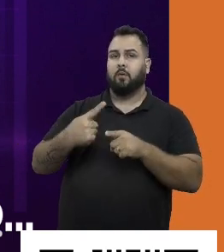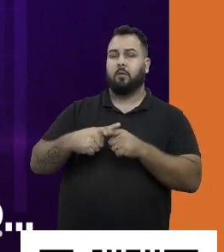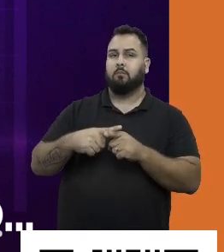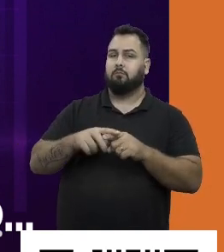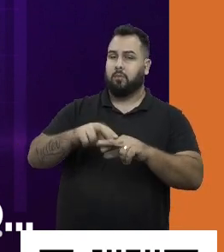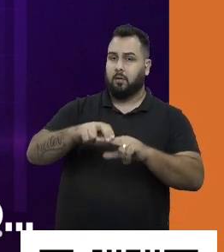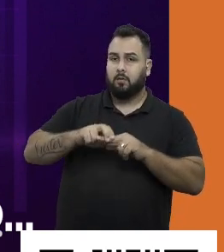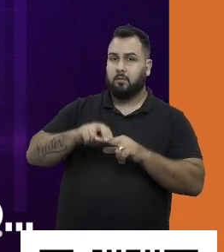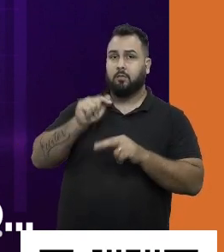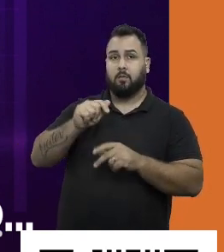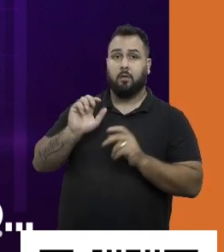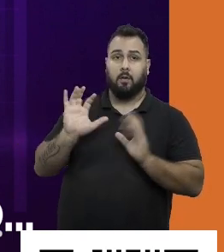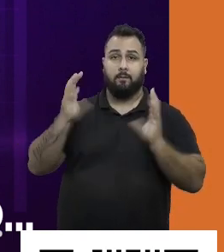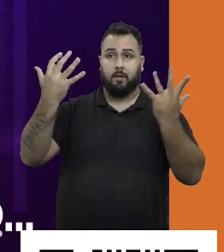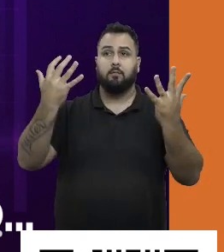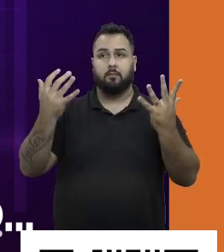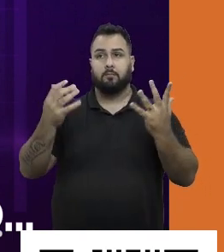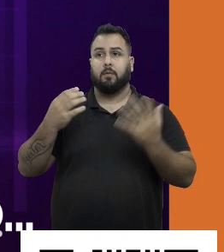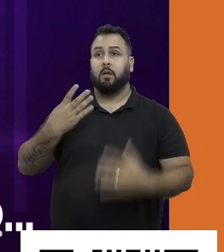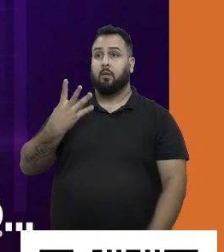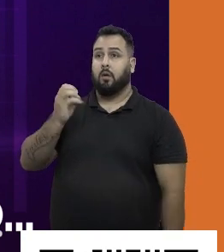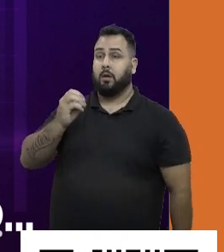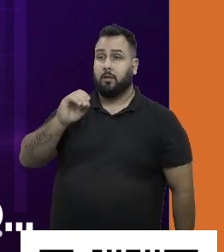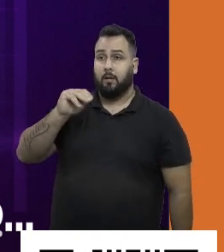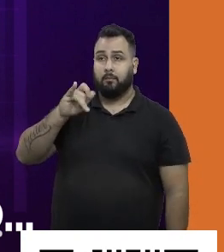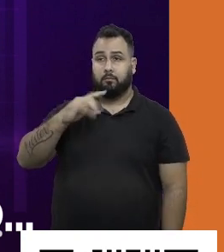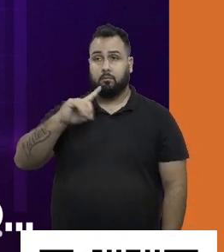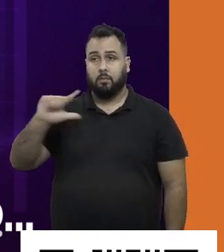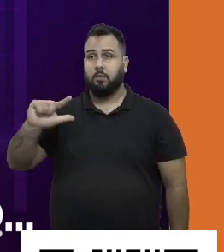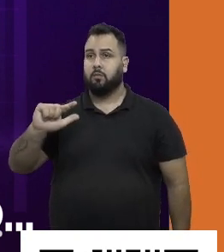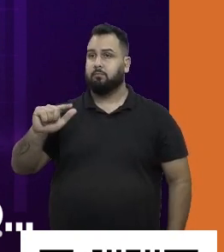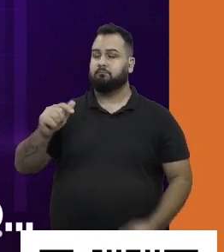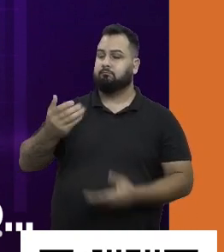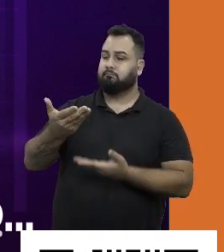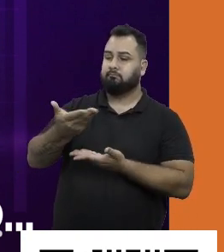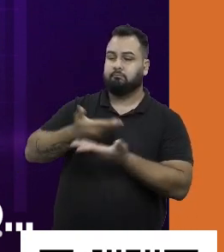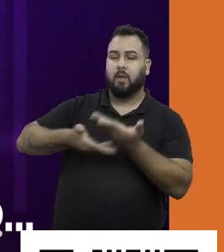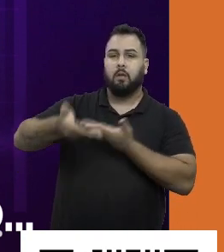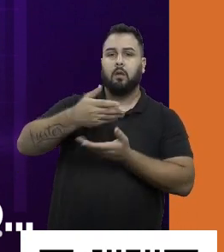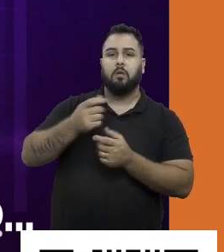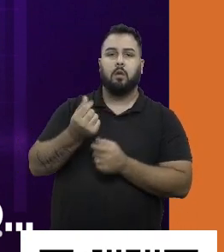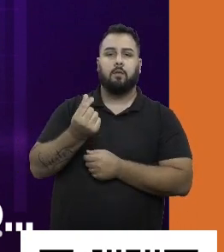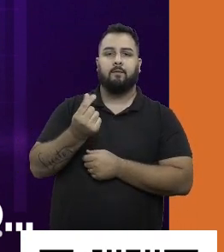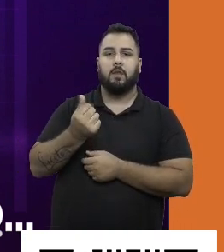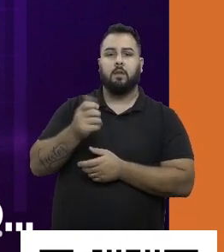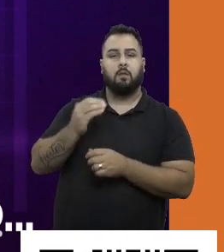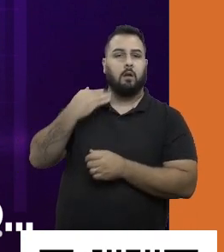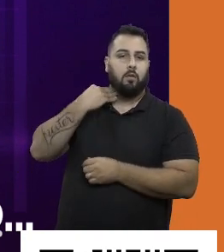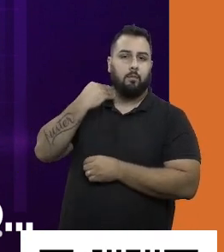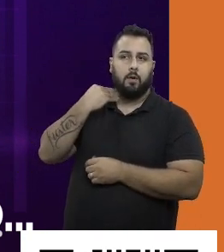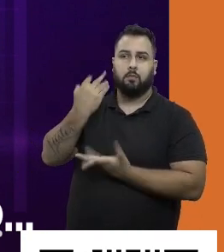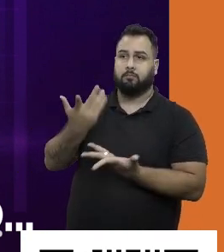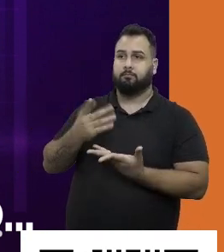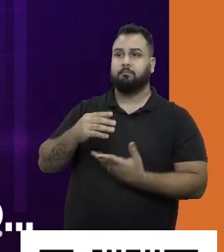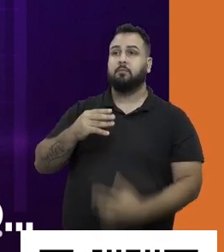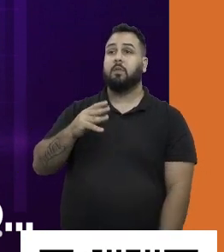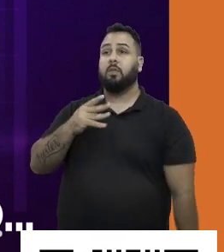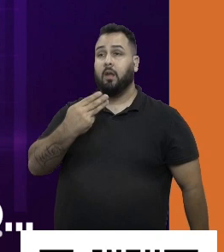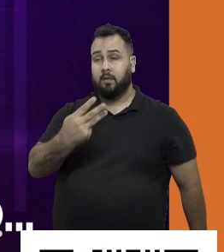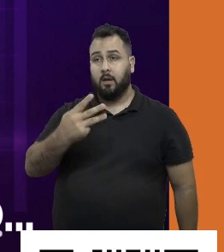transações bancárias em um único minuto a gente fala de 3,5 milhões de mensagens trocadas no WhatsApp